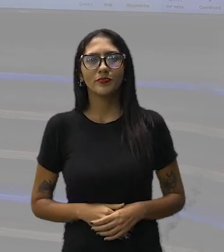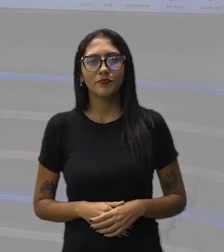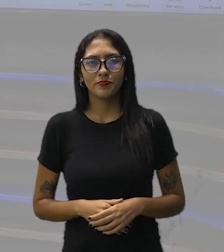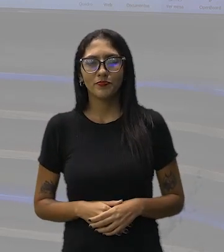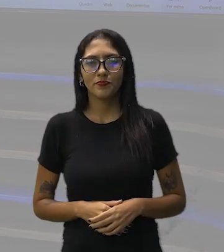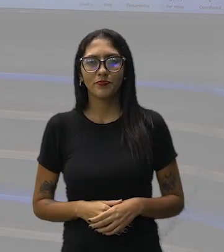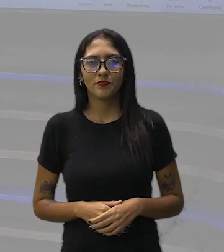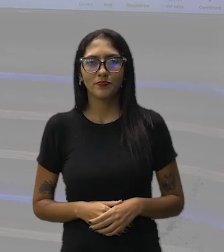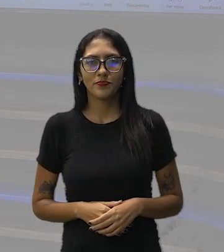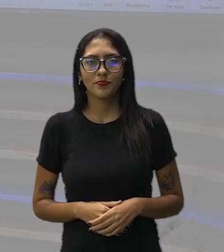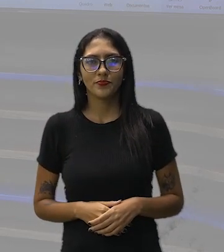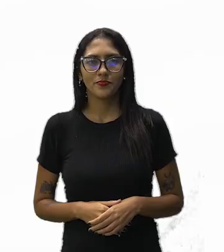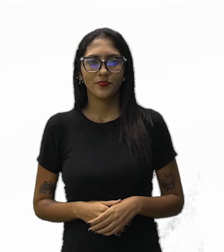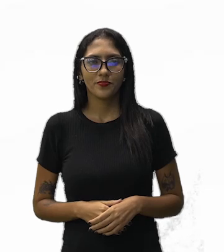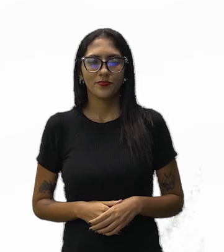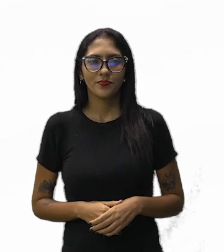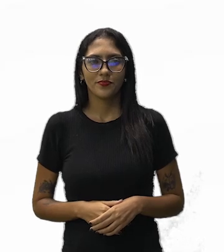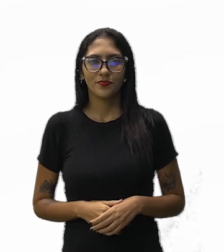a tela então.